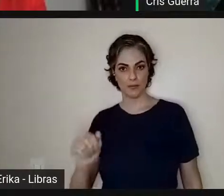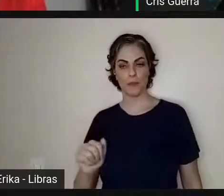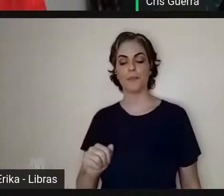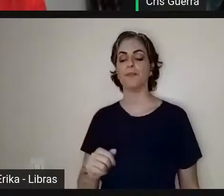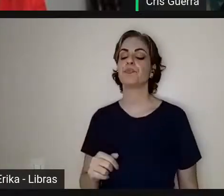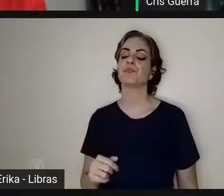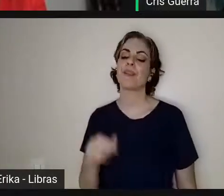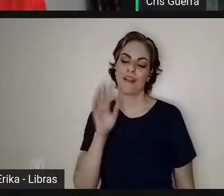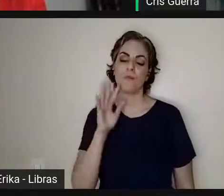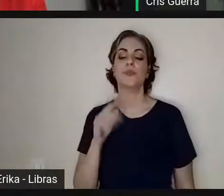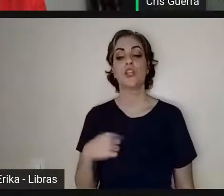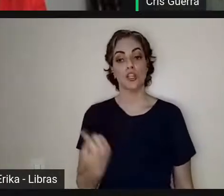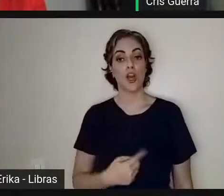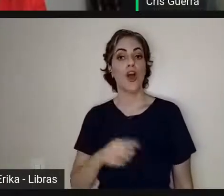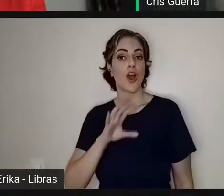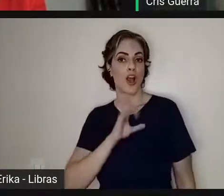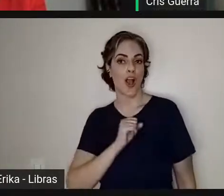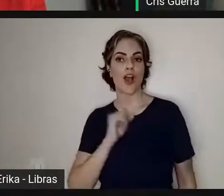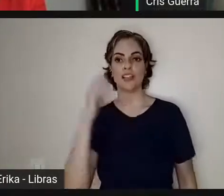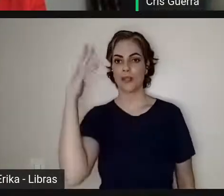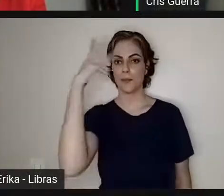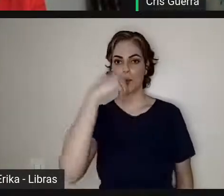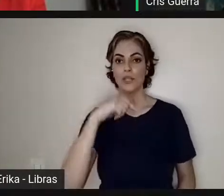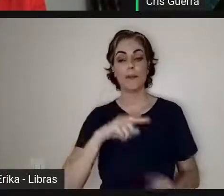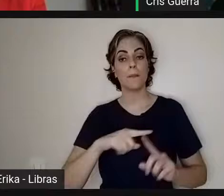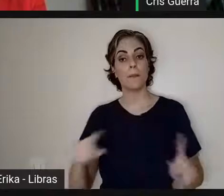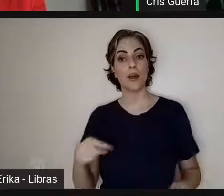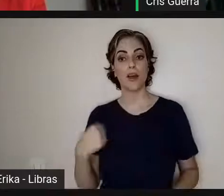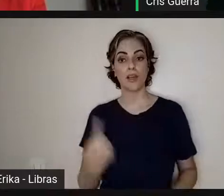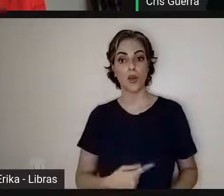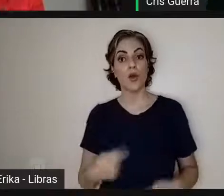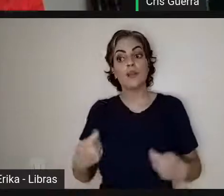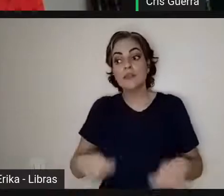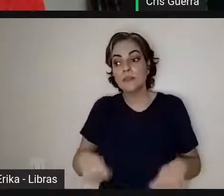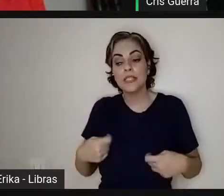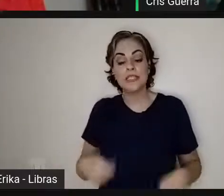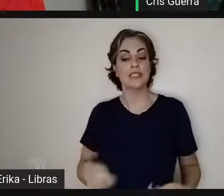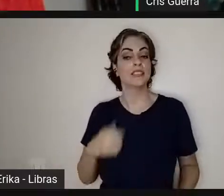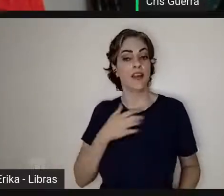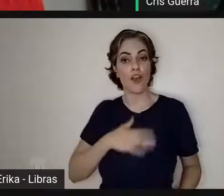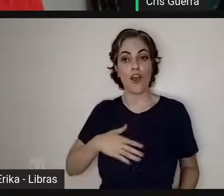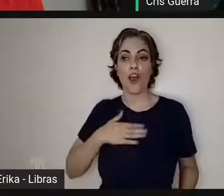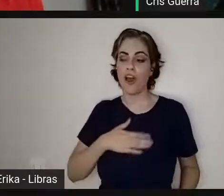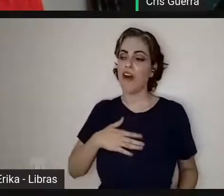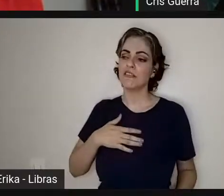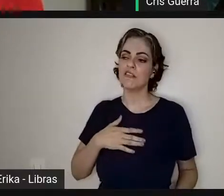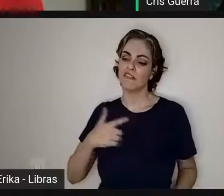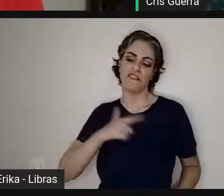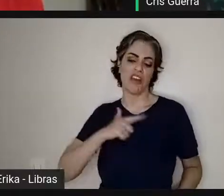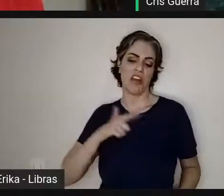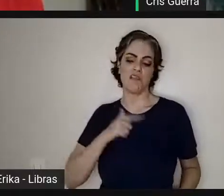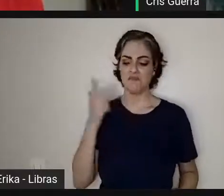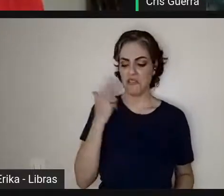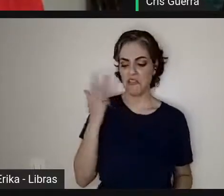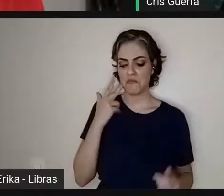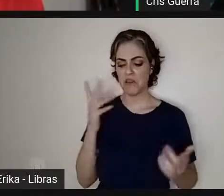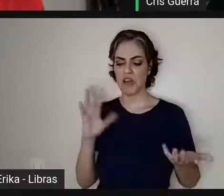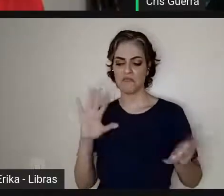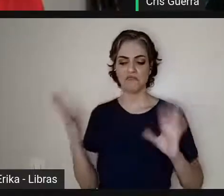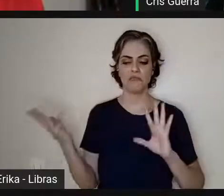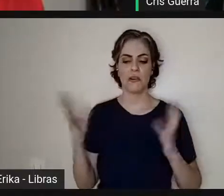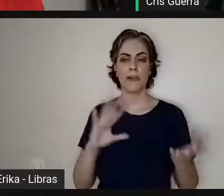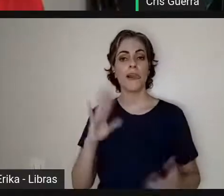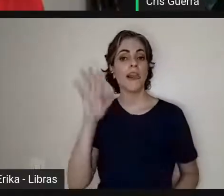mas a gente também tem que ter o prazer de também ficar feia, né? Assim, Já imaginou? Você pensa numa